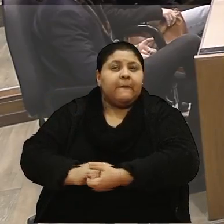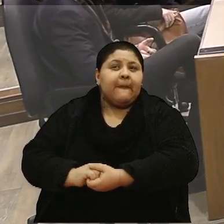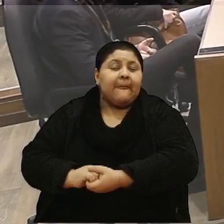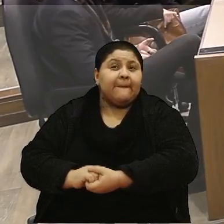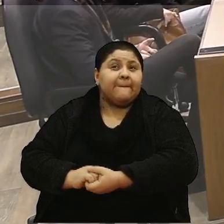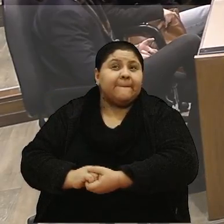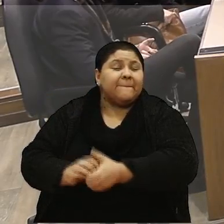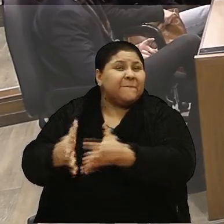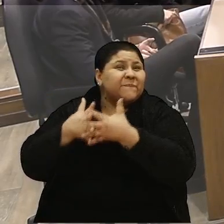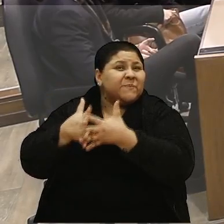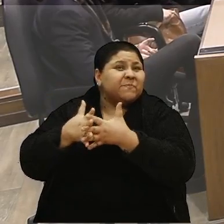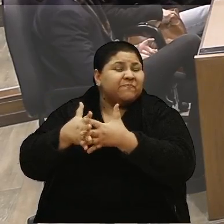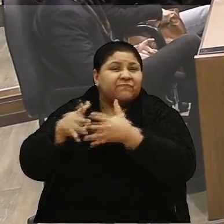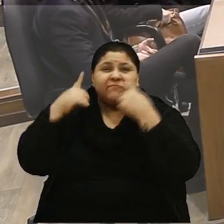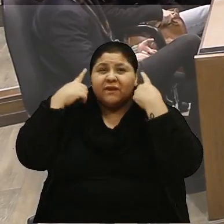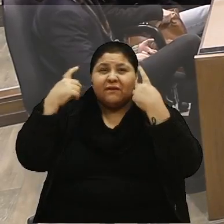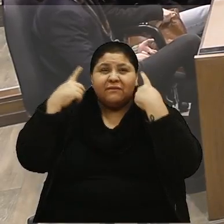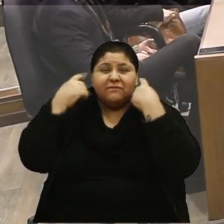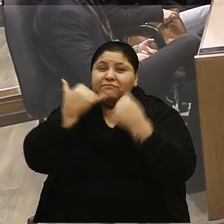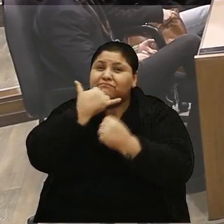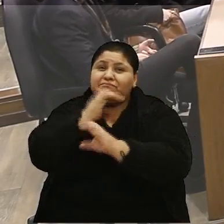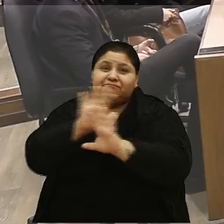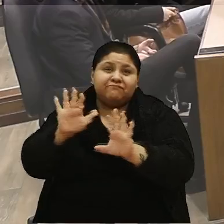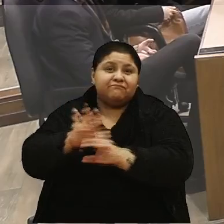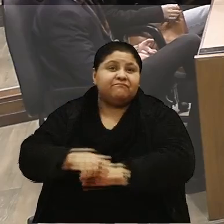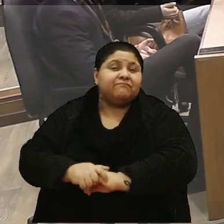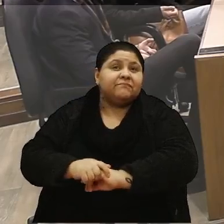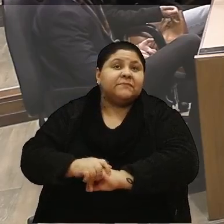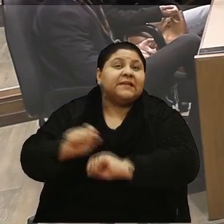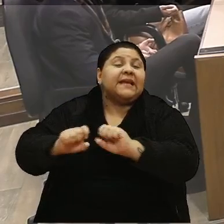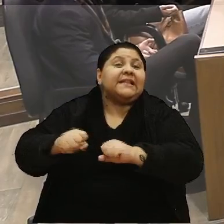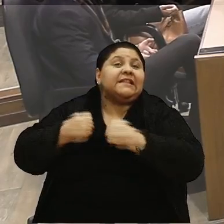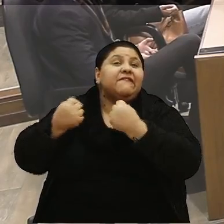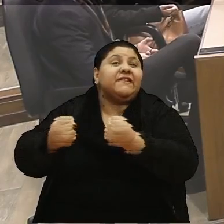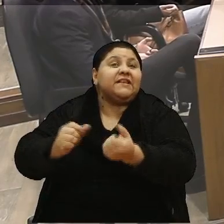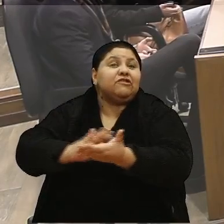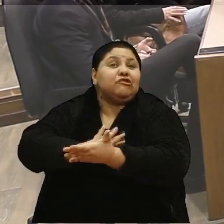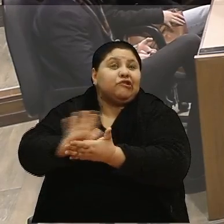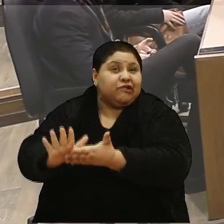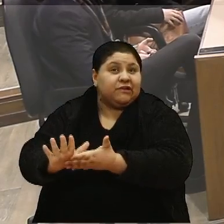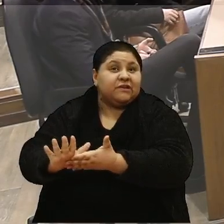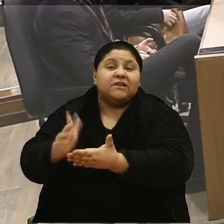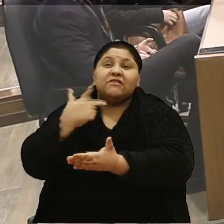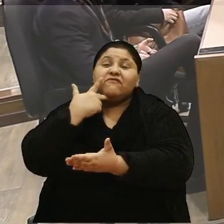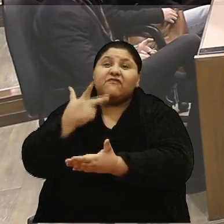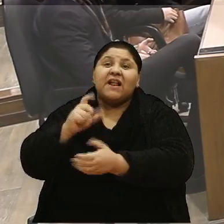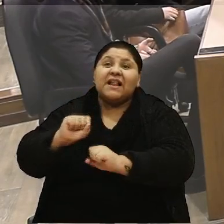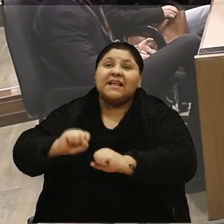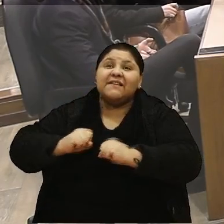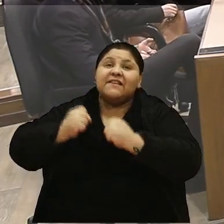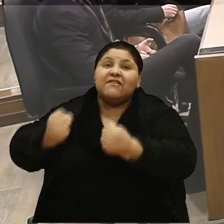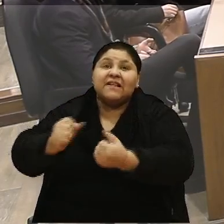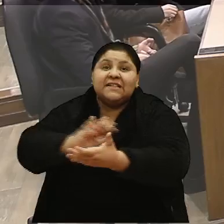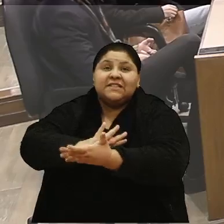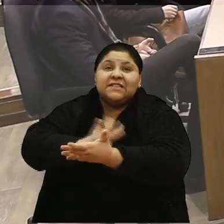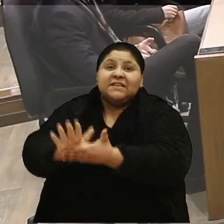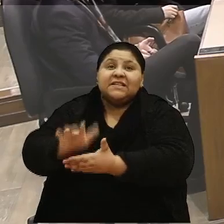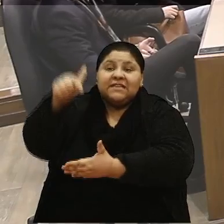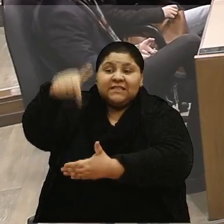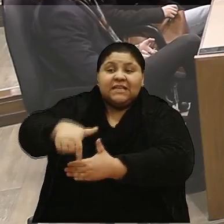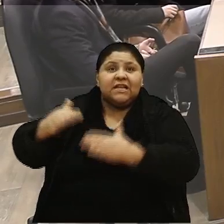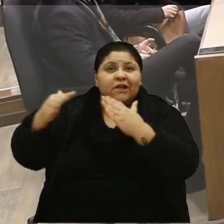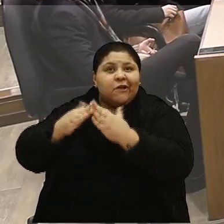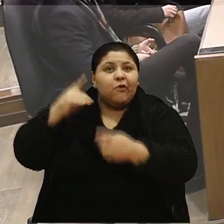Ela diga quem está defendendo o racismo. Só um minutinho. Ela diga quem está defendendo o racismo nessa casa,